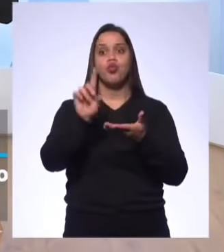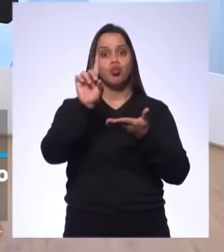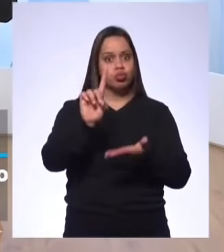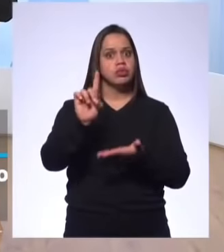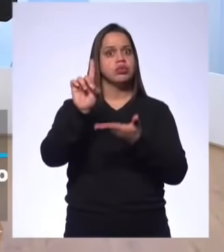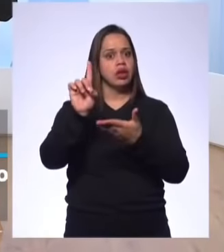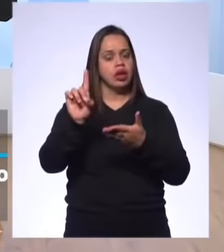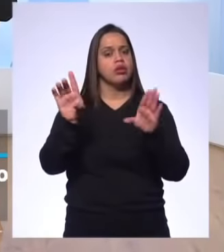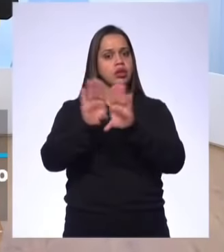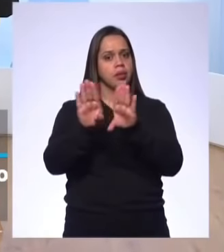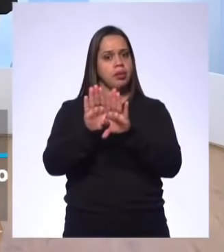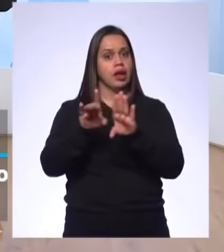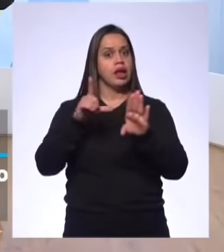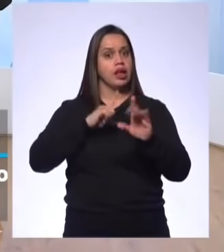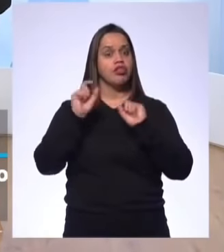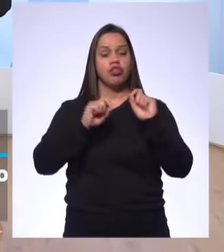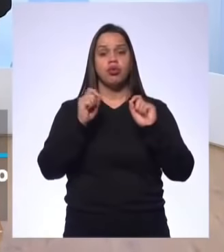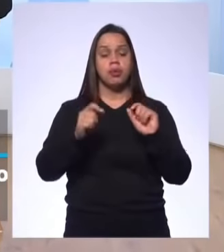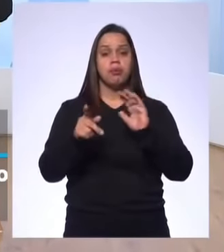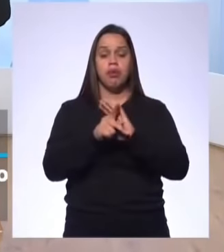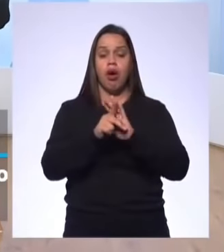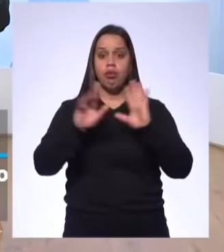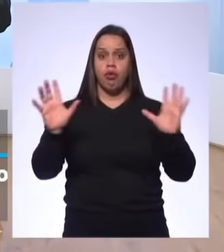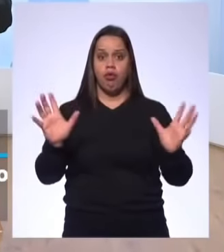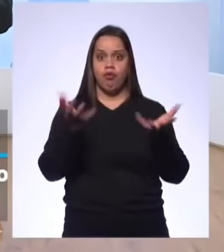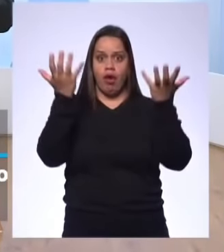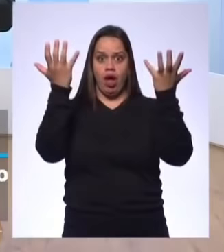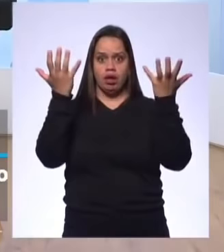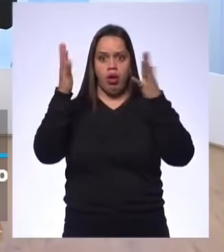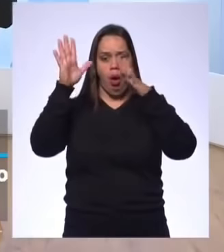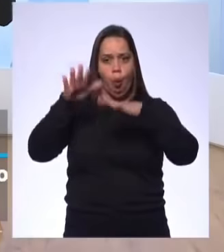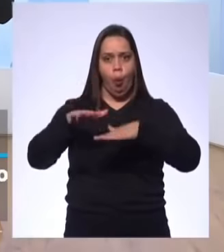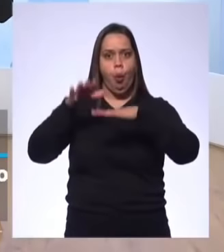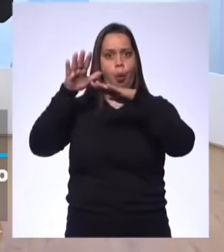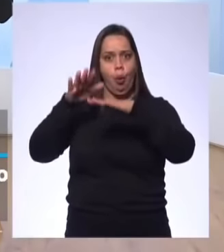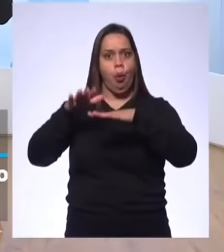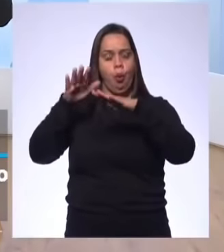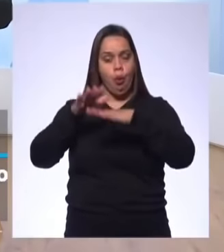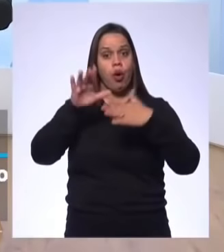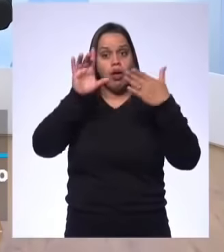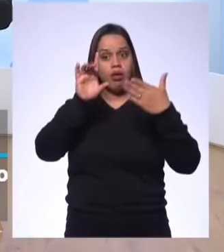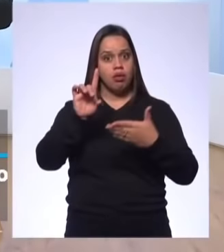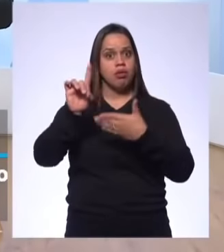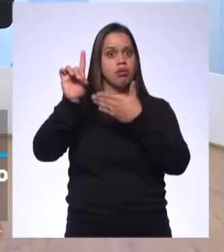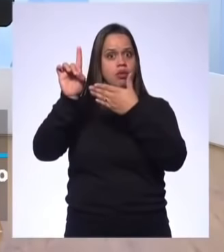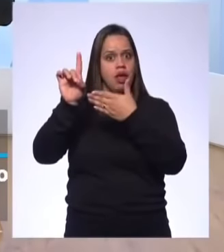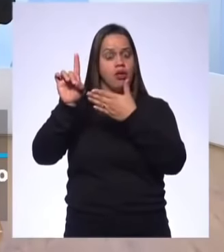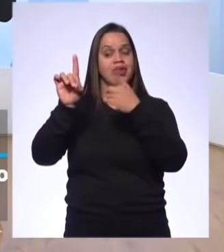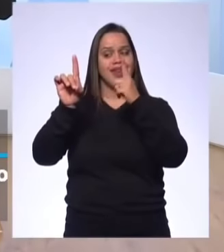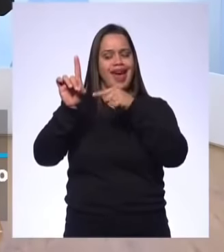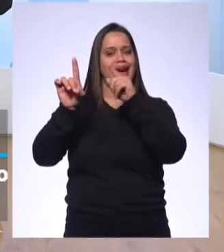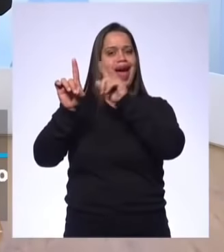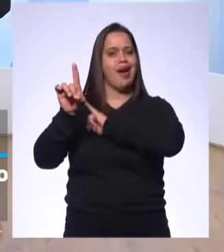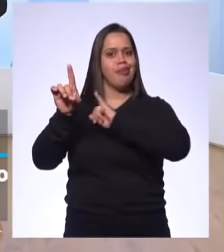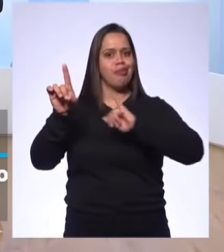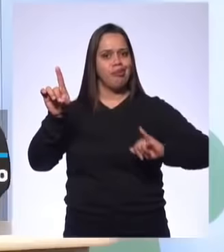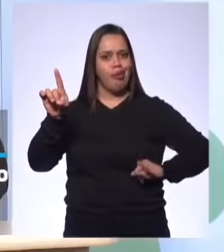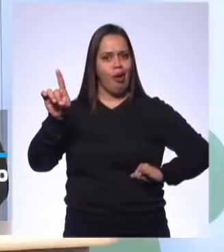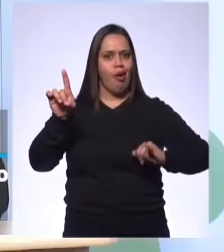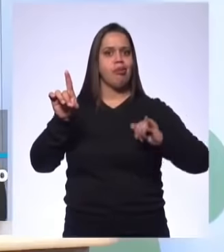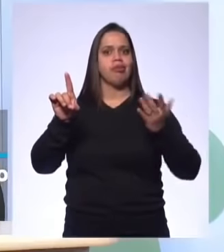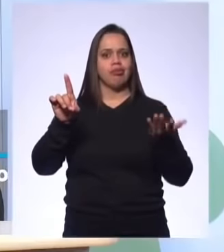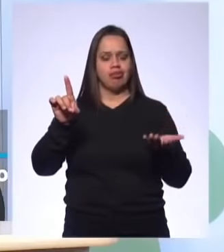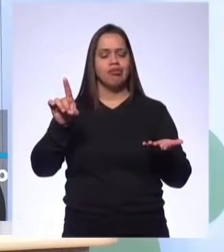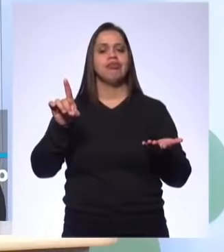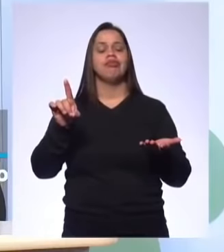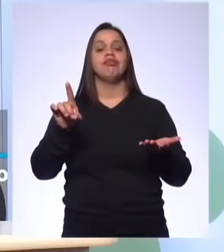havia celebrações públicas, onde o imperador era cultuado. As pessoas se prostravam diante do